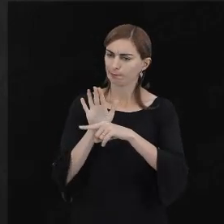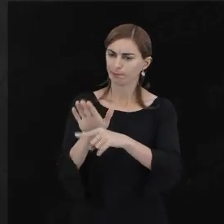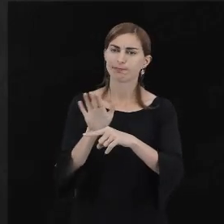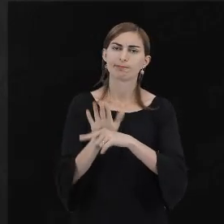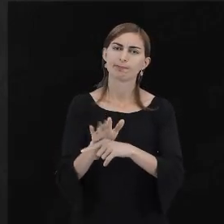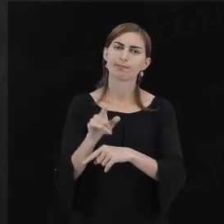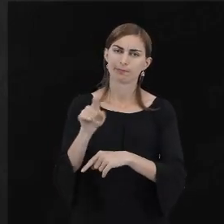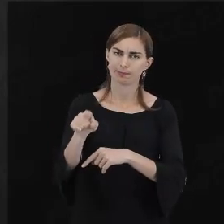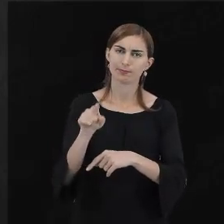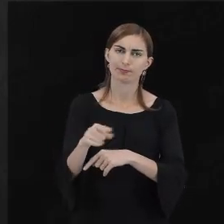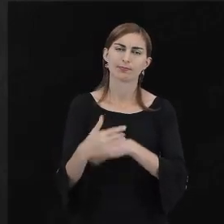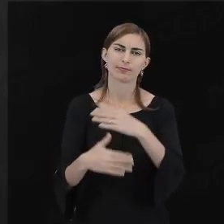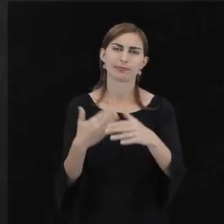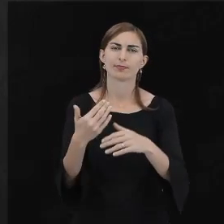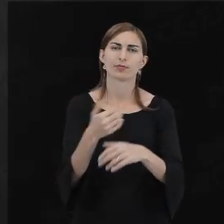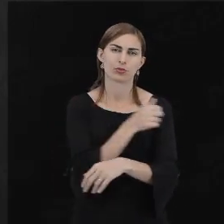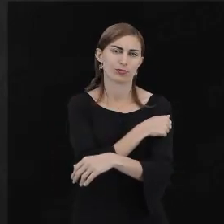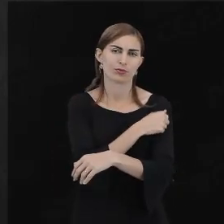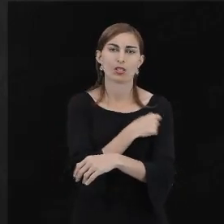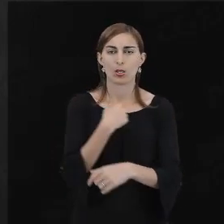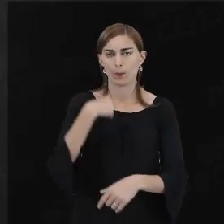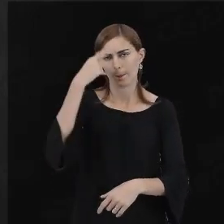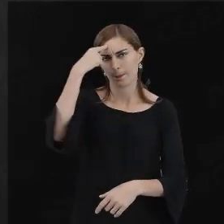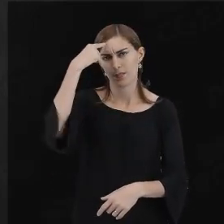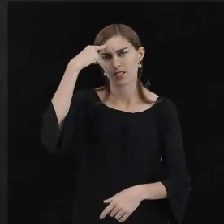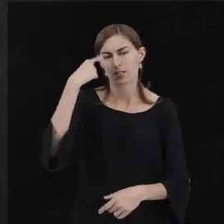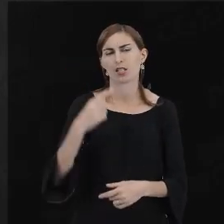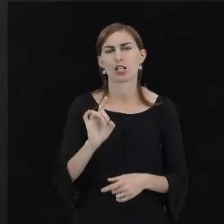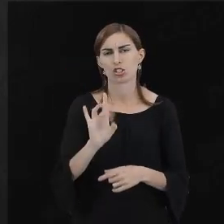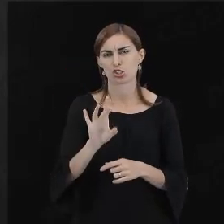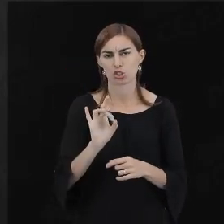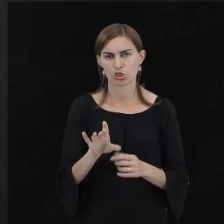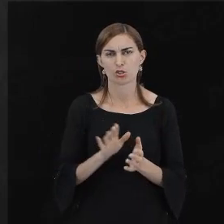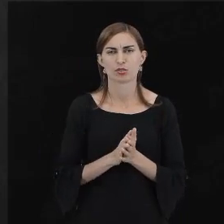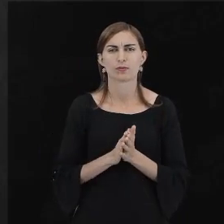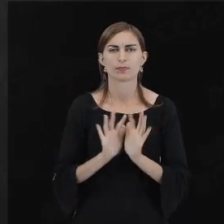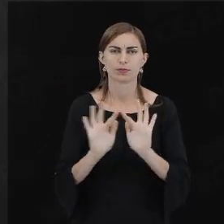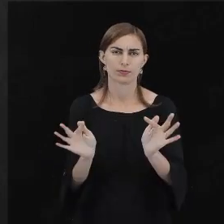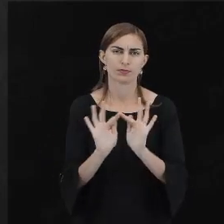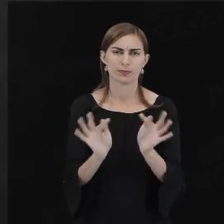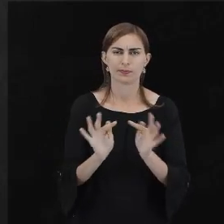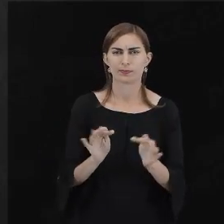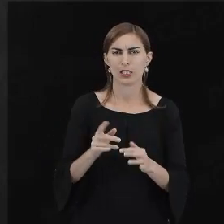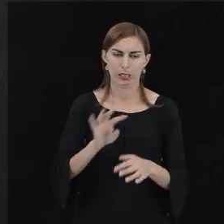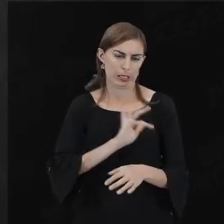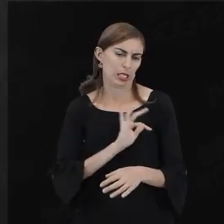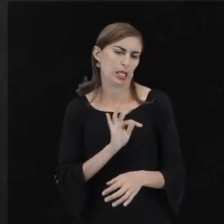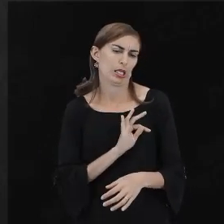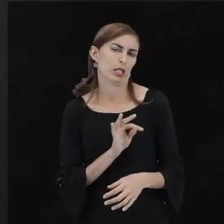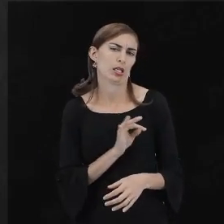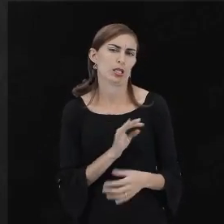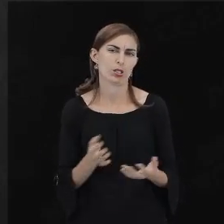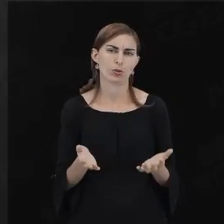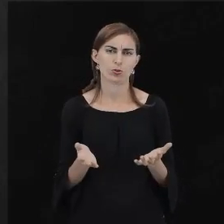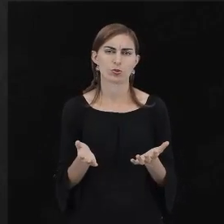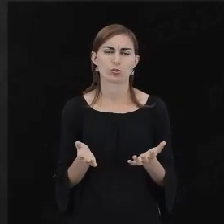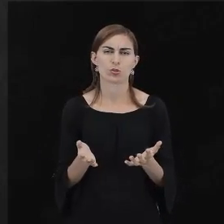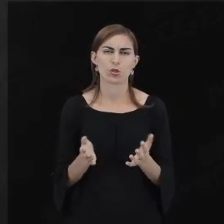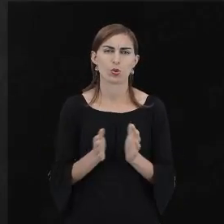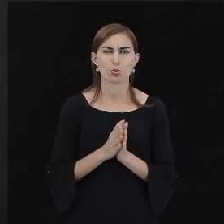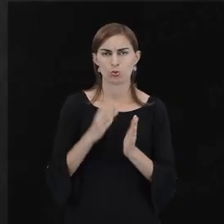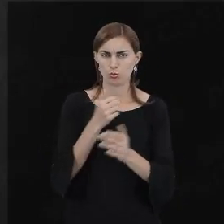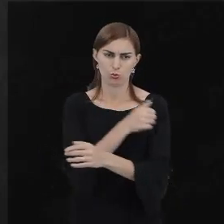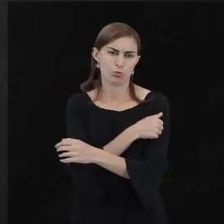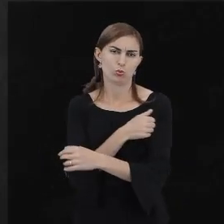semana de teste, semana de prova, semana de teste, semana de prova. Então isso muitas vezes não favorece o estudante nas suas análises,